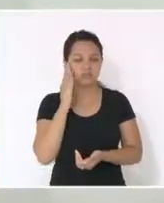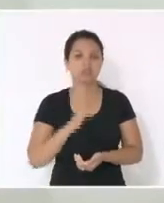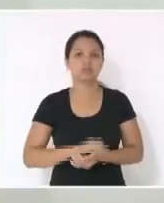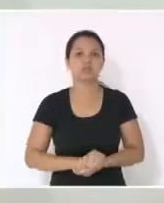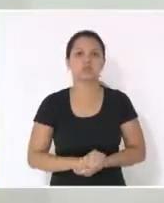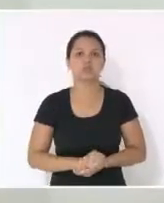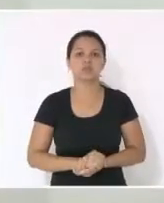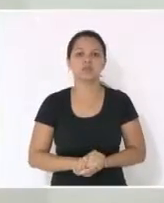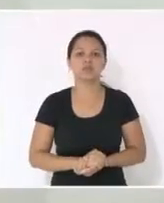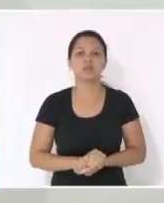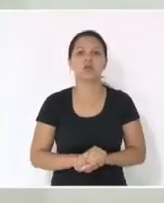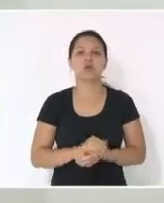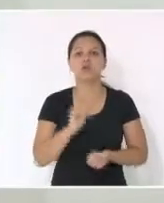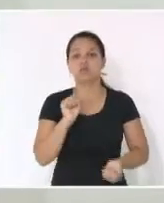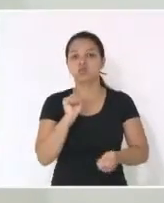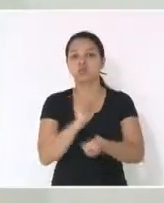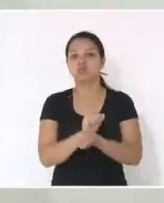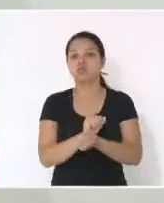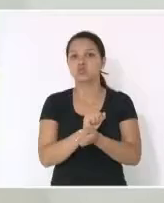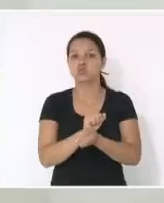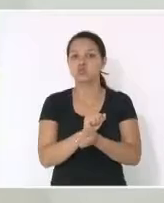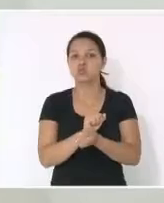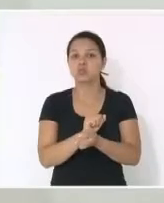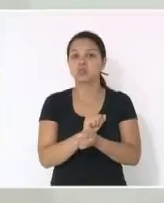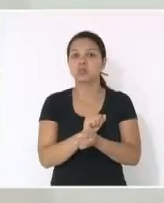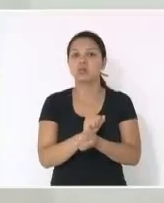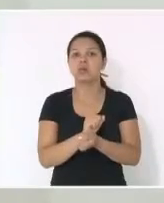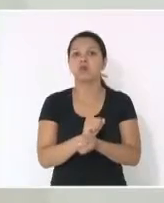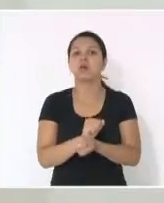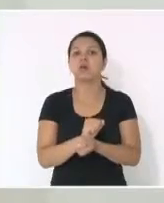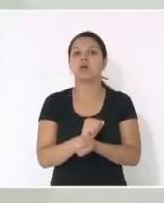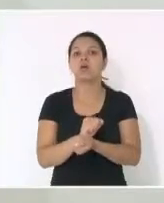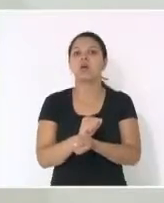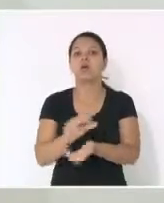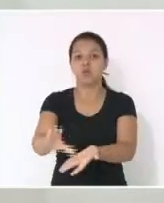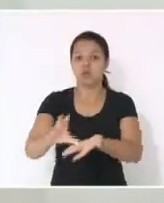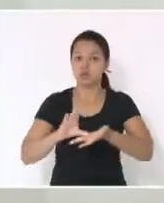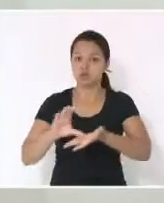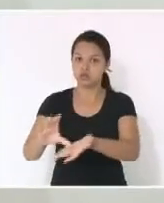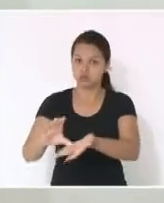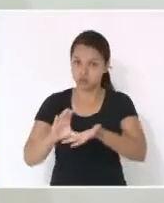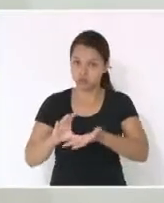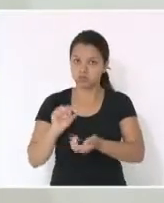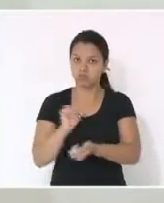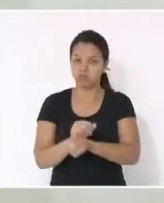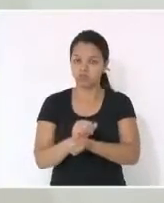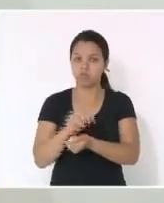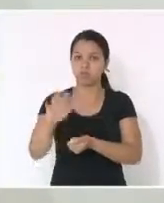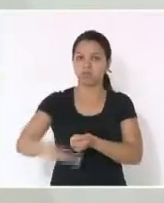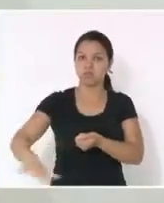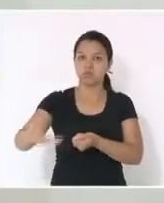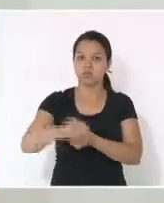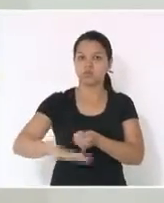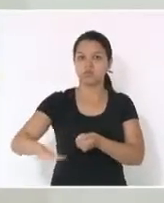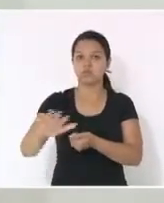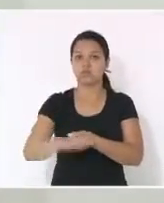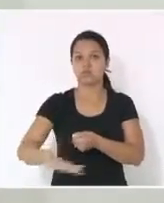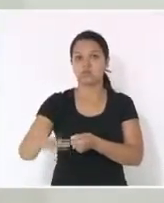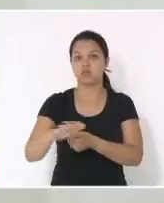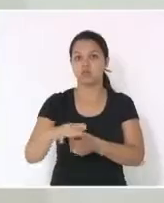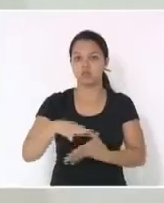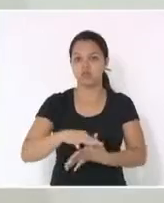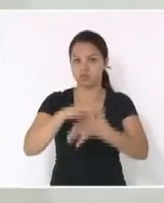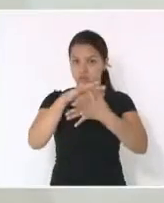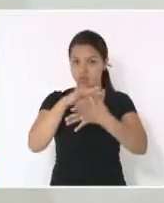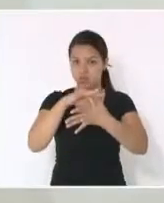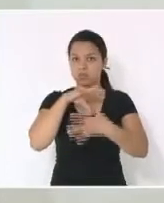suspender o recebimento e os pedidos já feitos da nossa indústria do setor de proteína animal penaliza